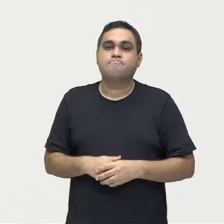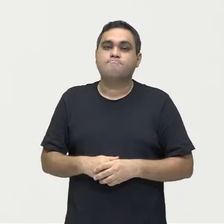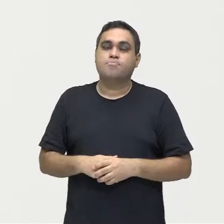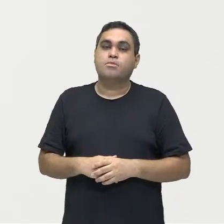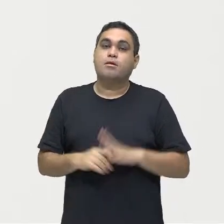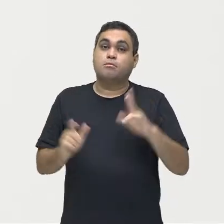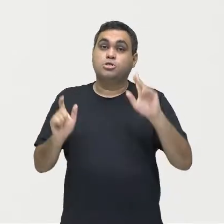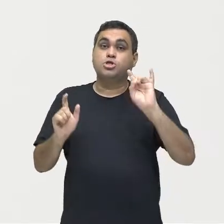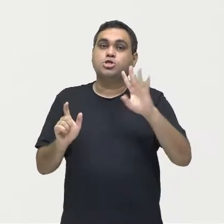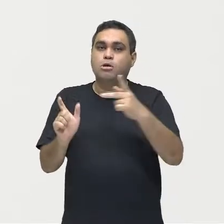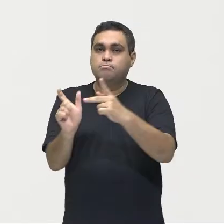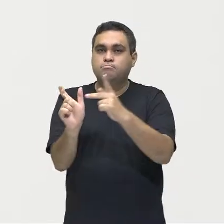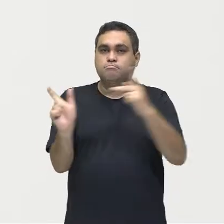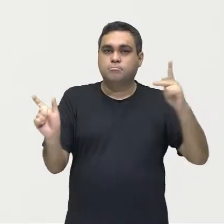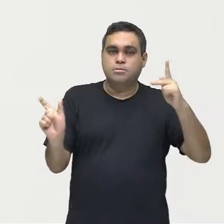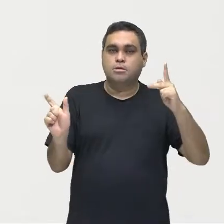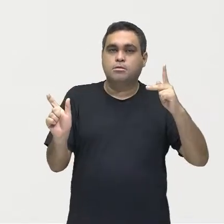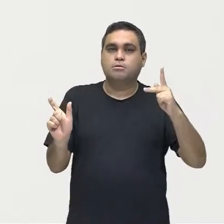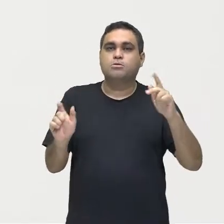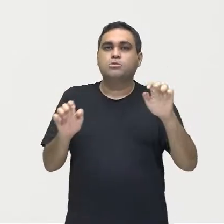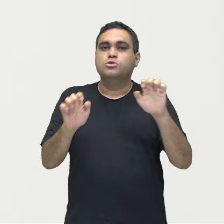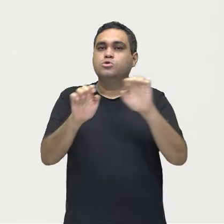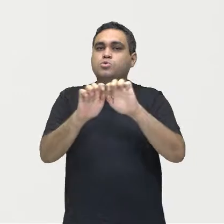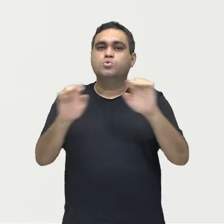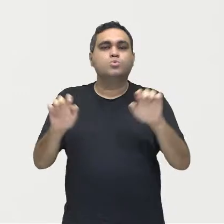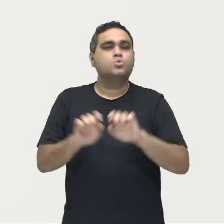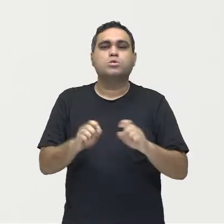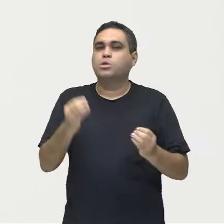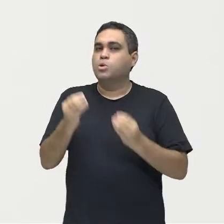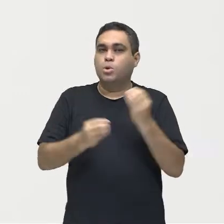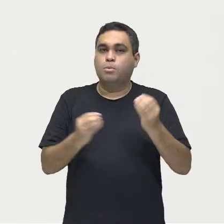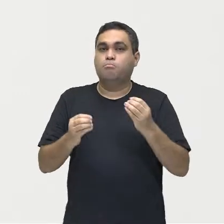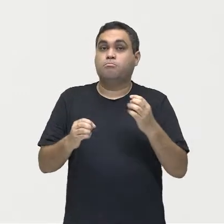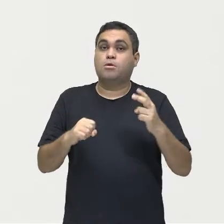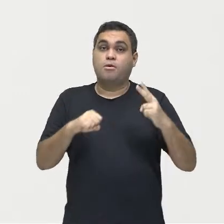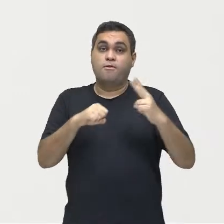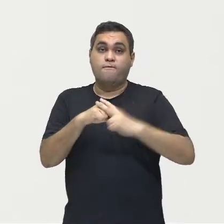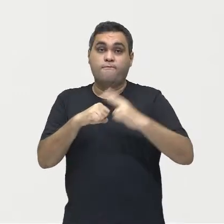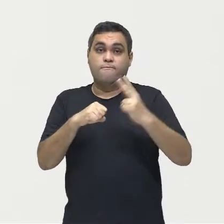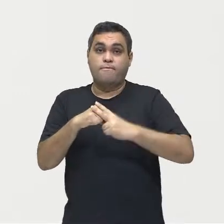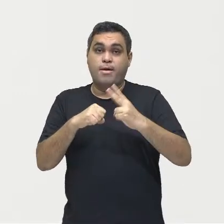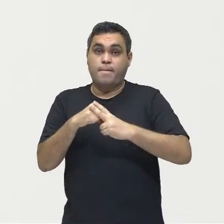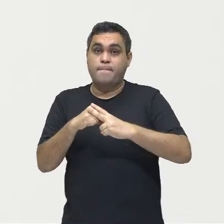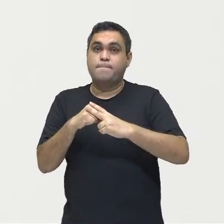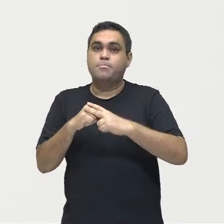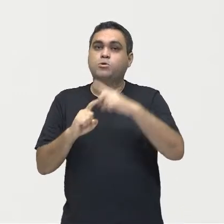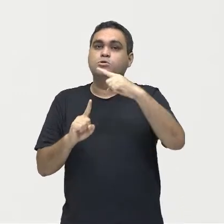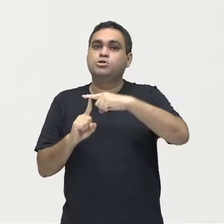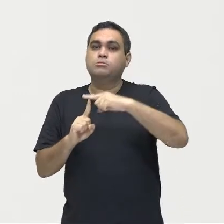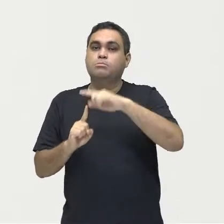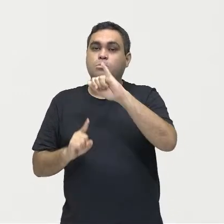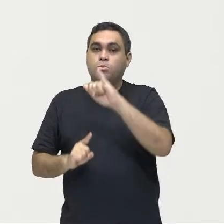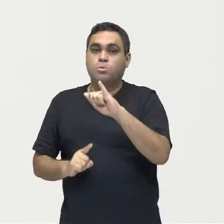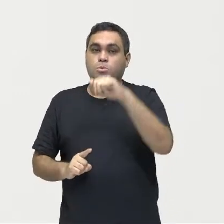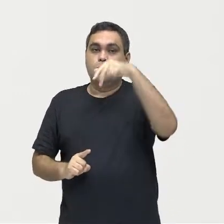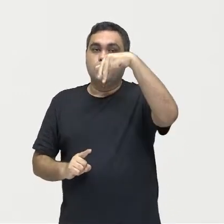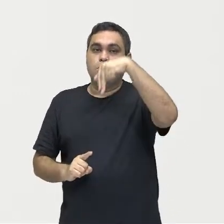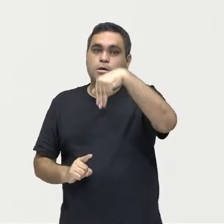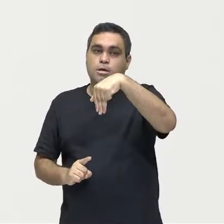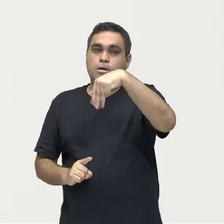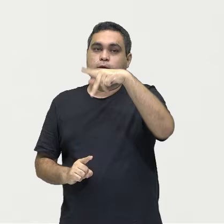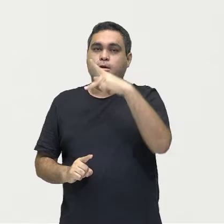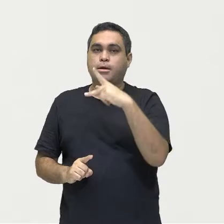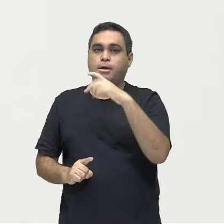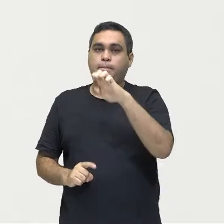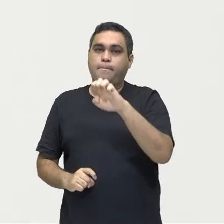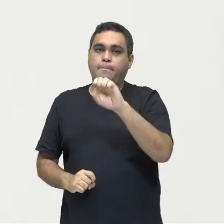está estruturada a partir de um verbo impessoal. Então, dois aspectos interessantes, importantes